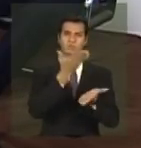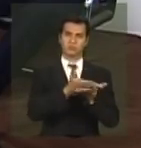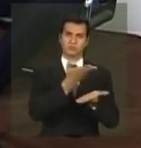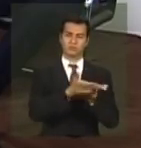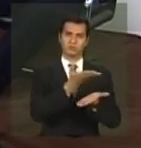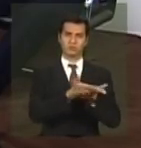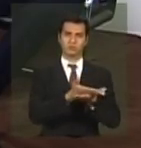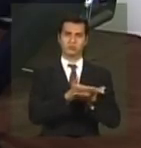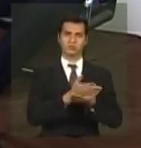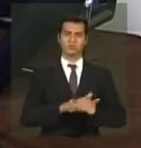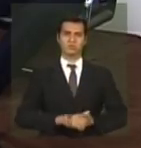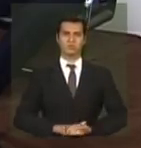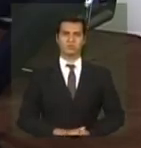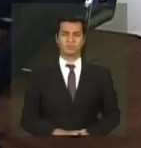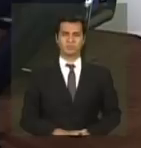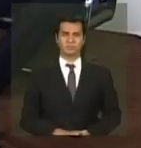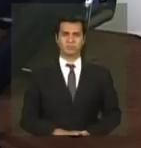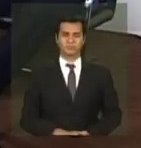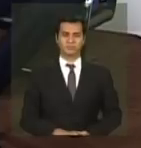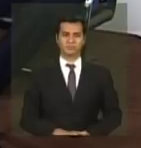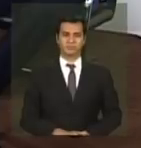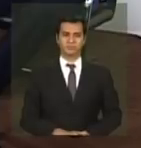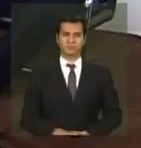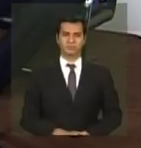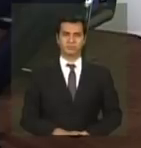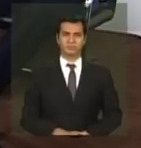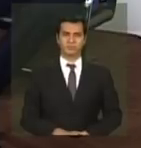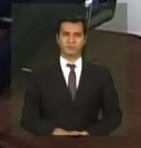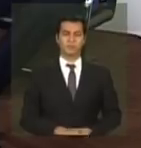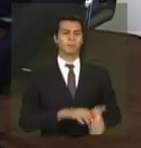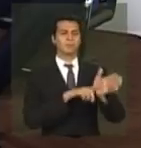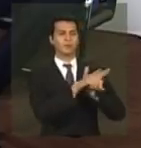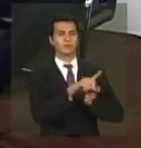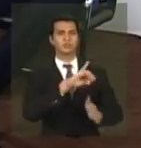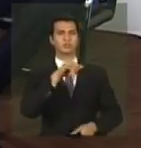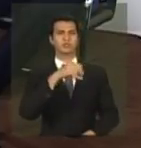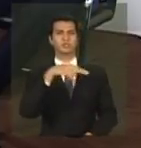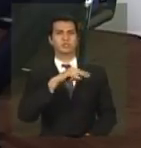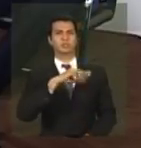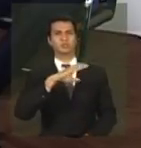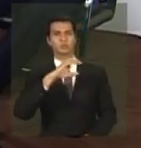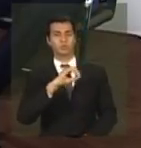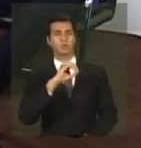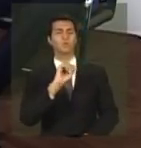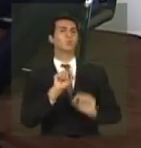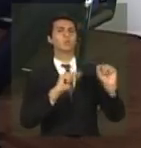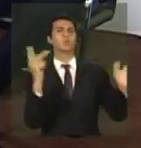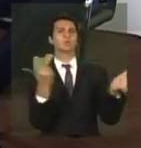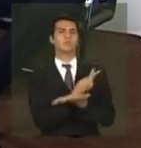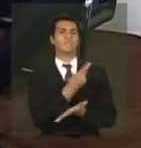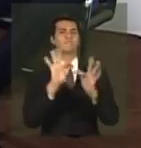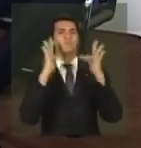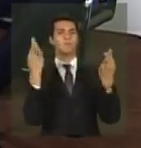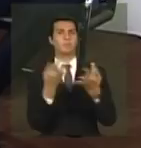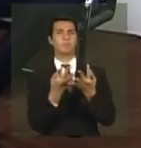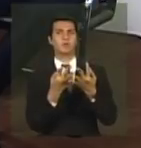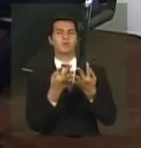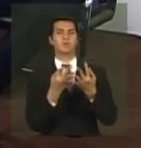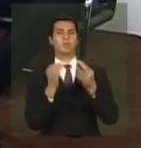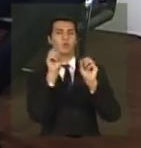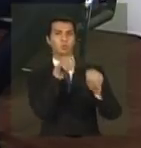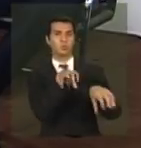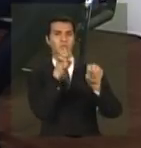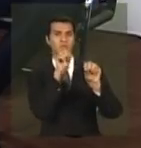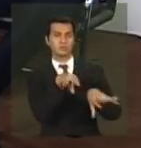estudo. Vamos lá, Jânio. O que acontece com as famílias que não regularizarem as informações sobre educação até o